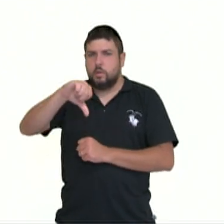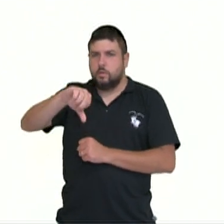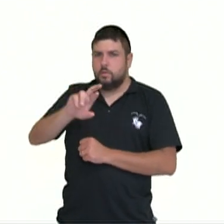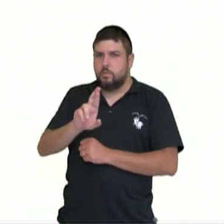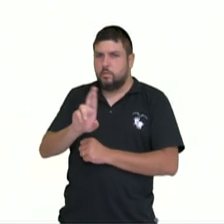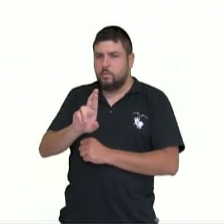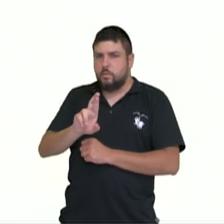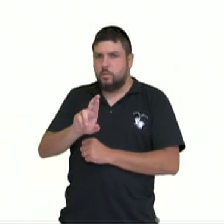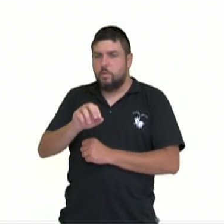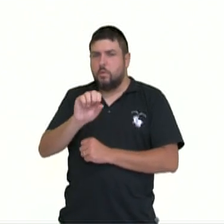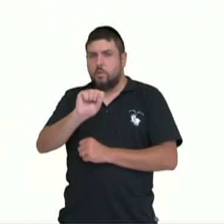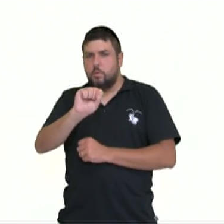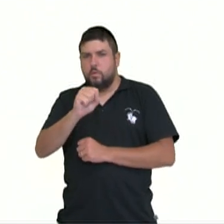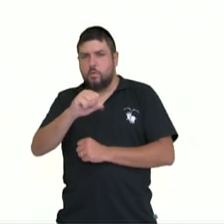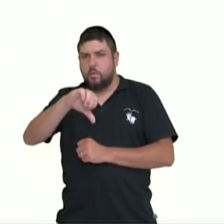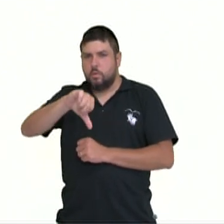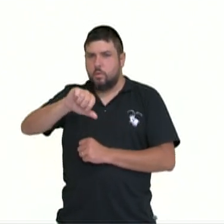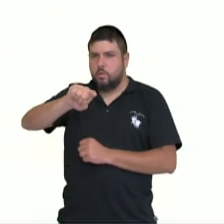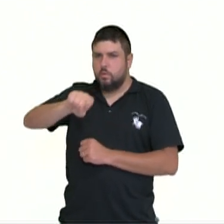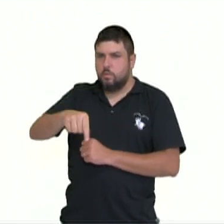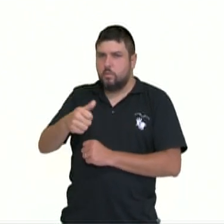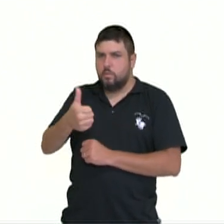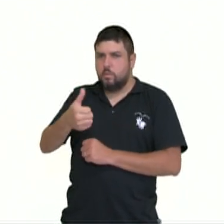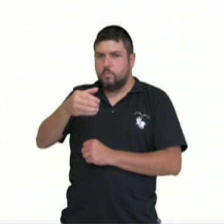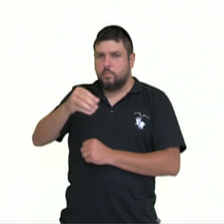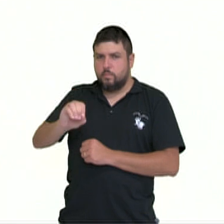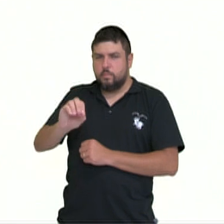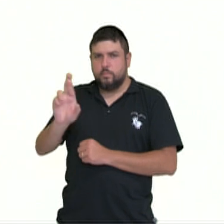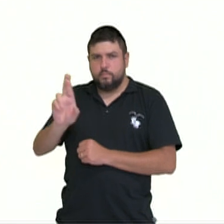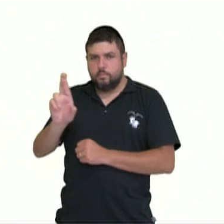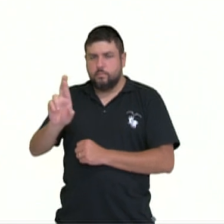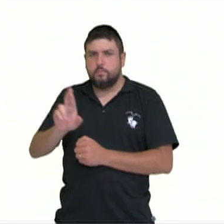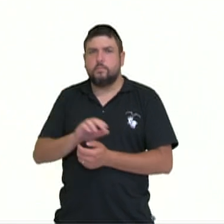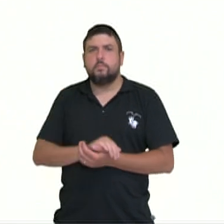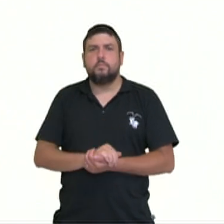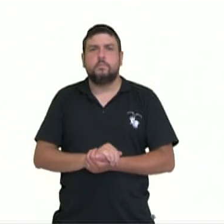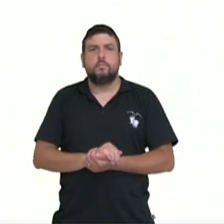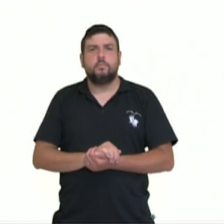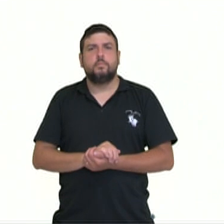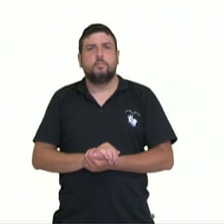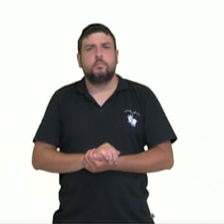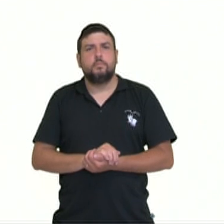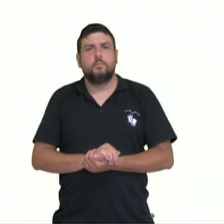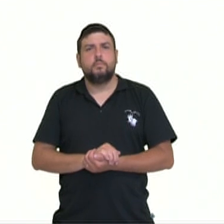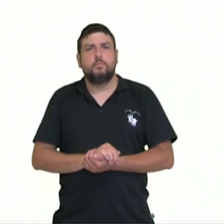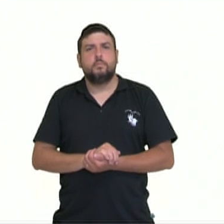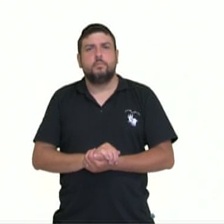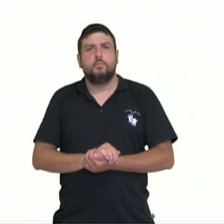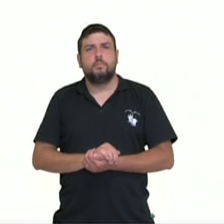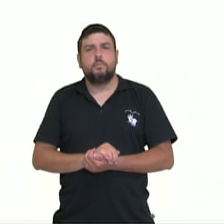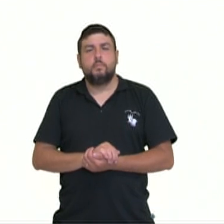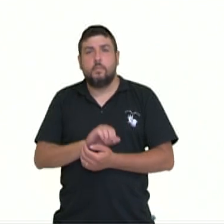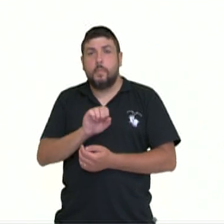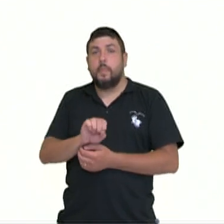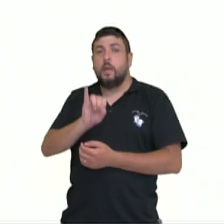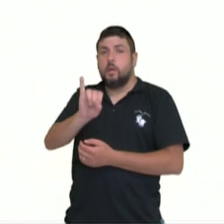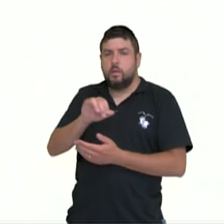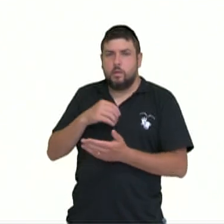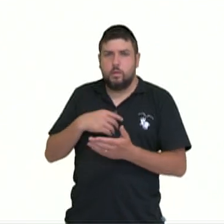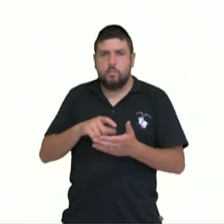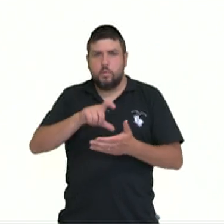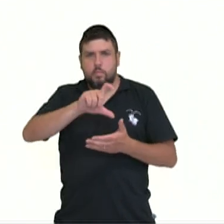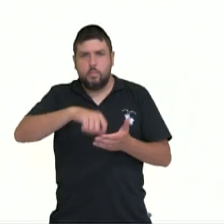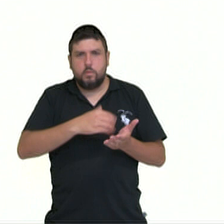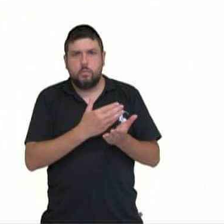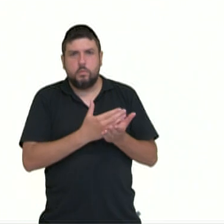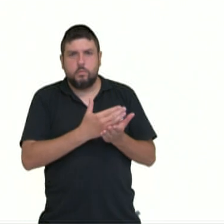89,10. Então, com 10% de desconto, ele se reduz a R$ 89,10. Já se ele comprar a prazo, vai ter